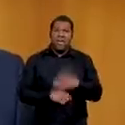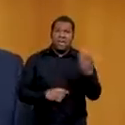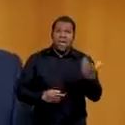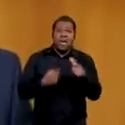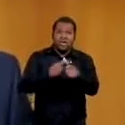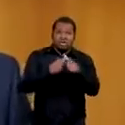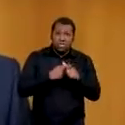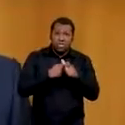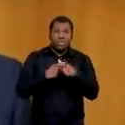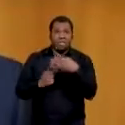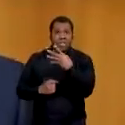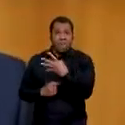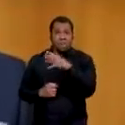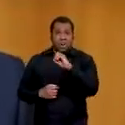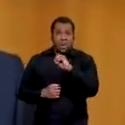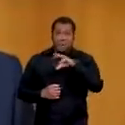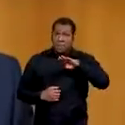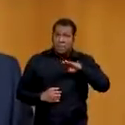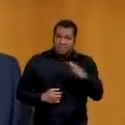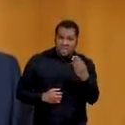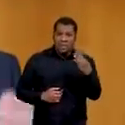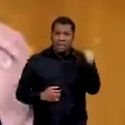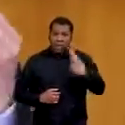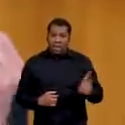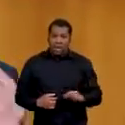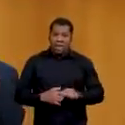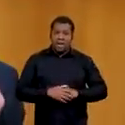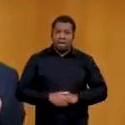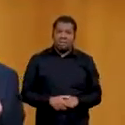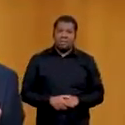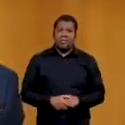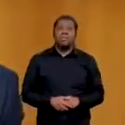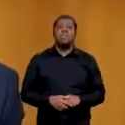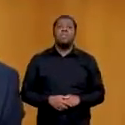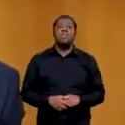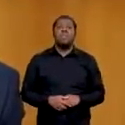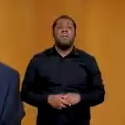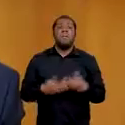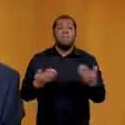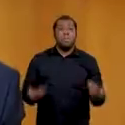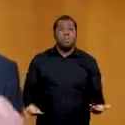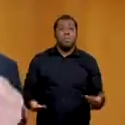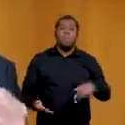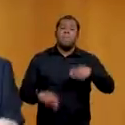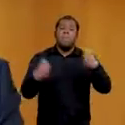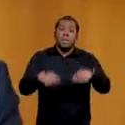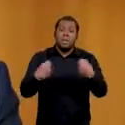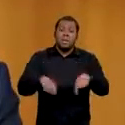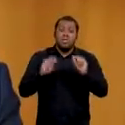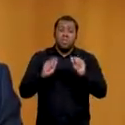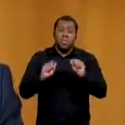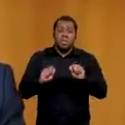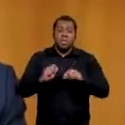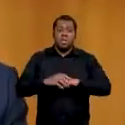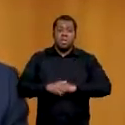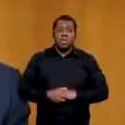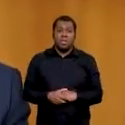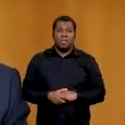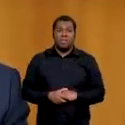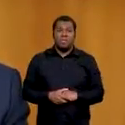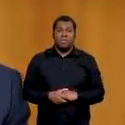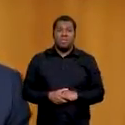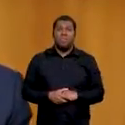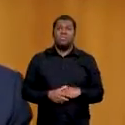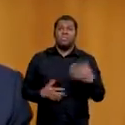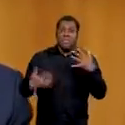reais. Ou seja, a verdade nua e crua é que toda vez que as coisas engrossam, é o Estado que salva. A